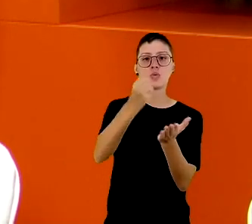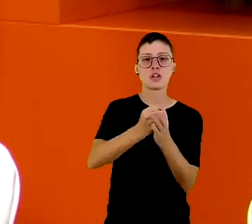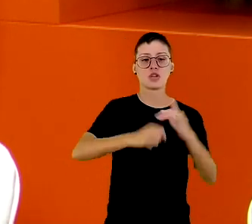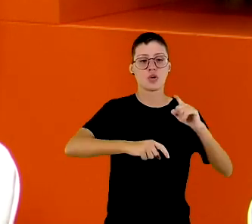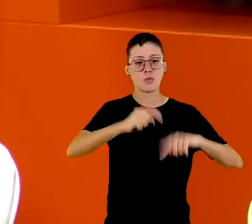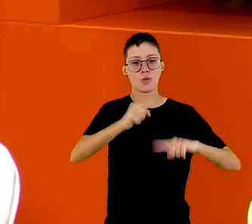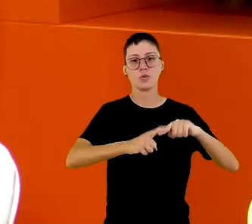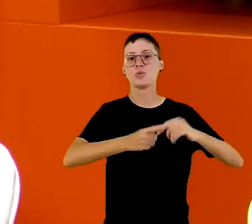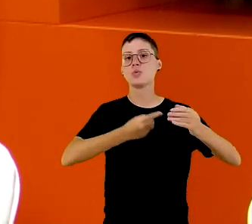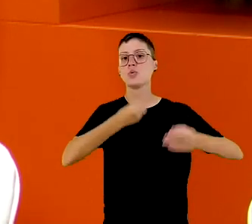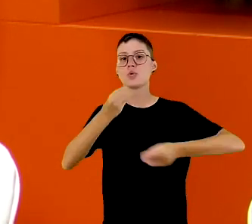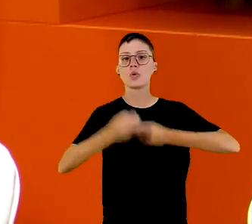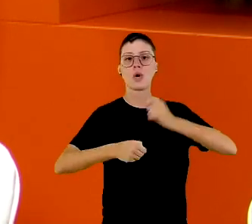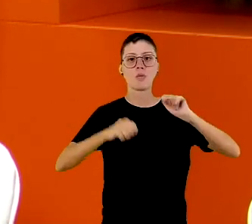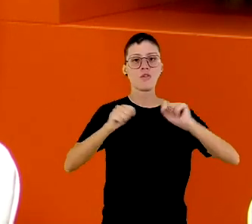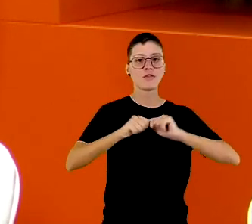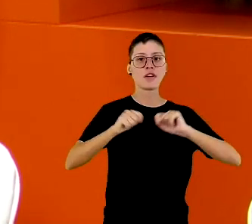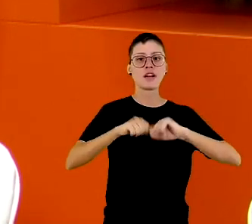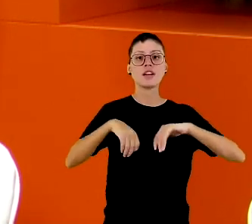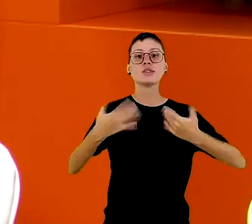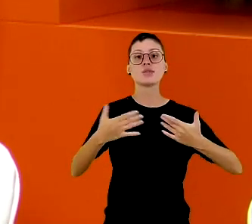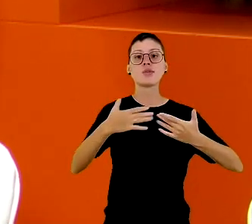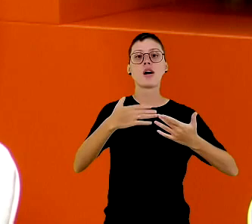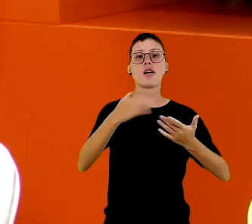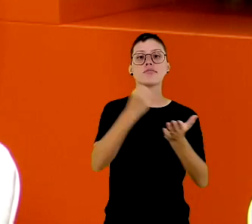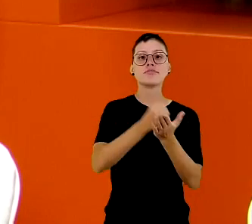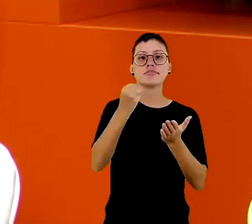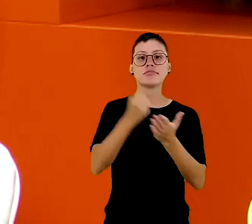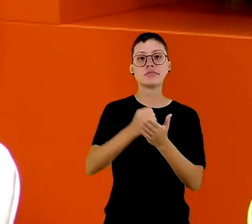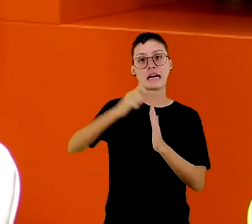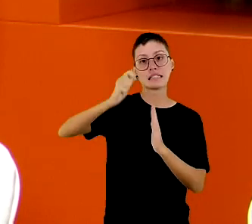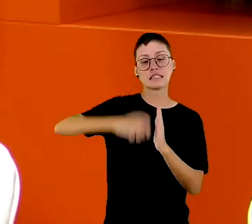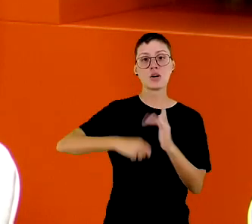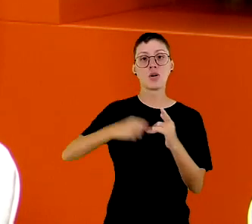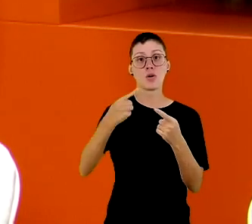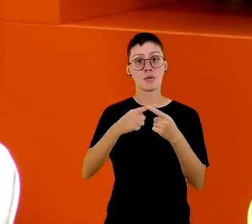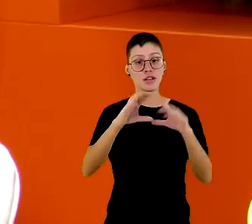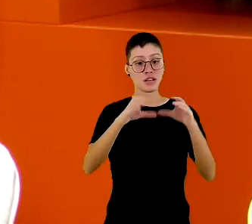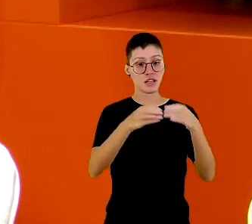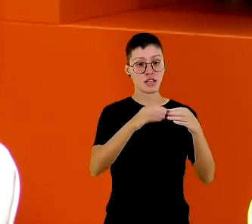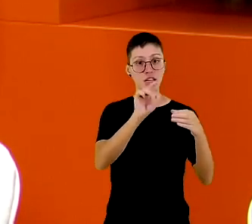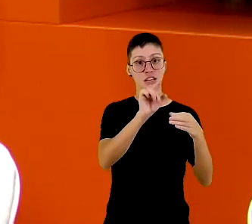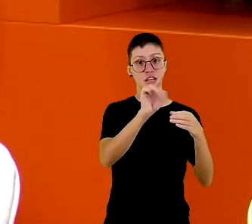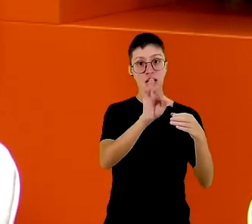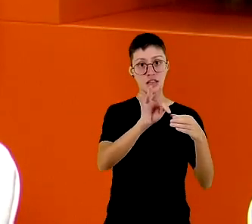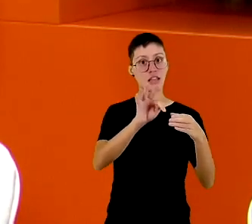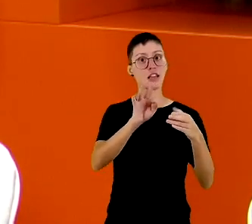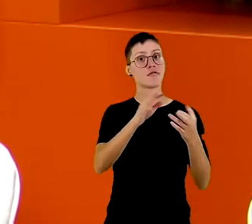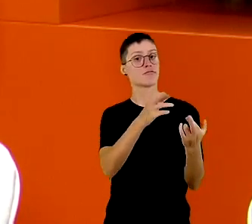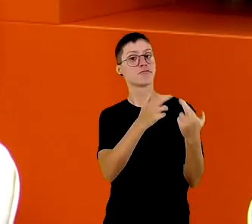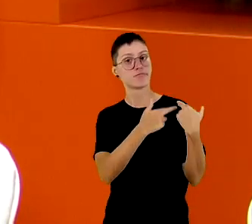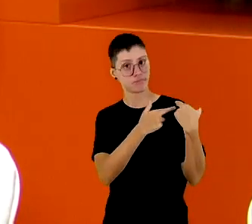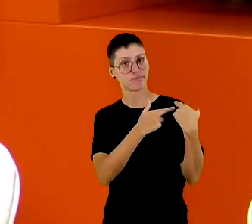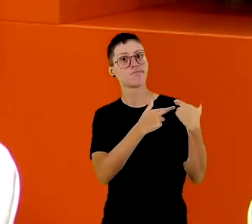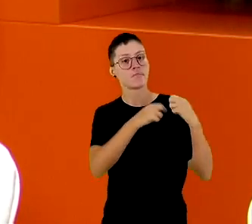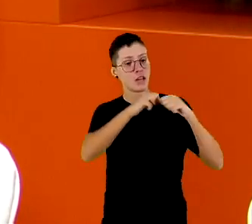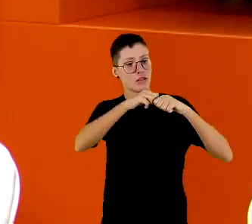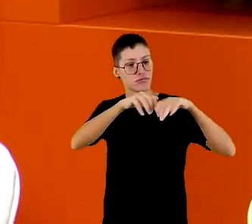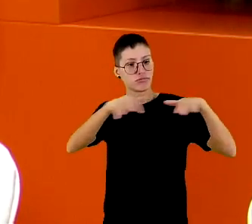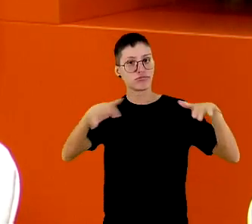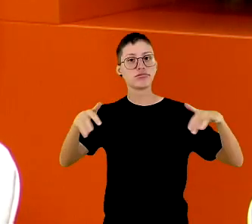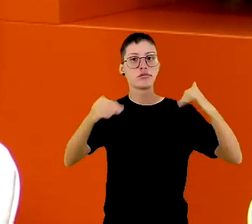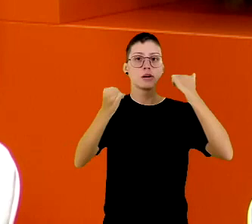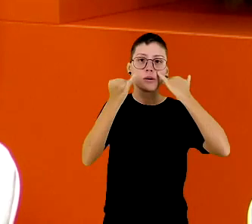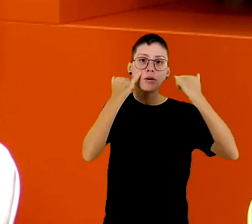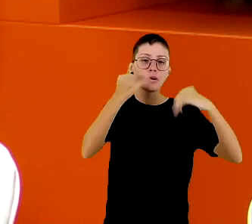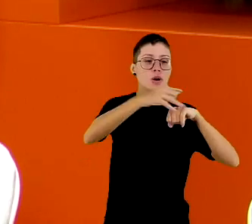produto, qual foi o contrato que ele assinou, porque o GT, ele vai ser muito responsável pela disseminação do conhecimento também,